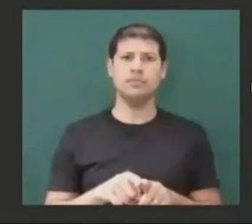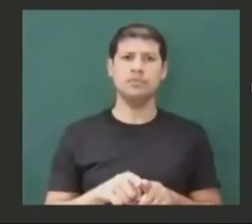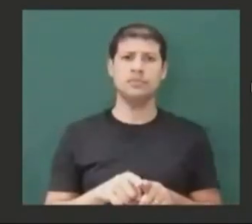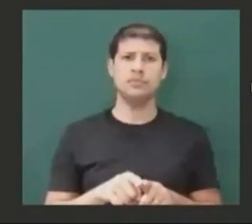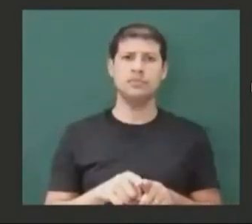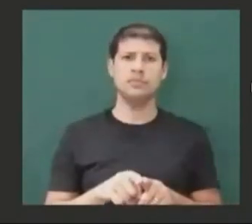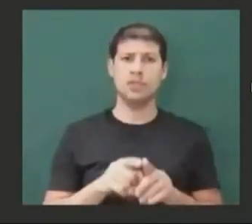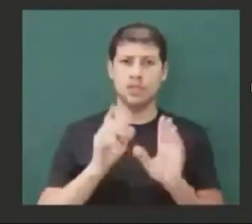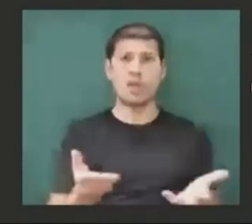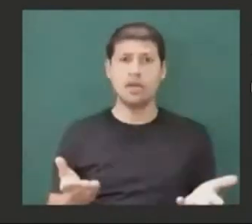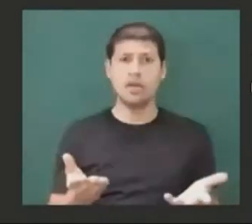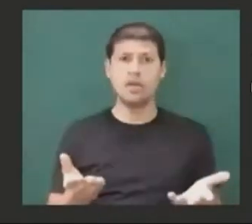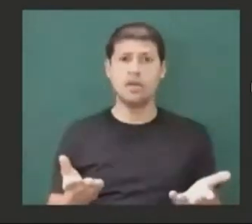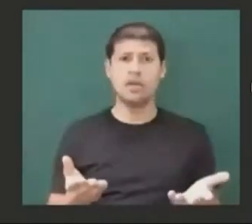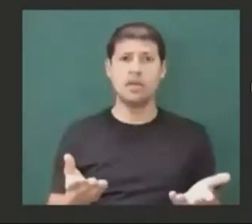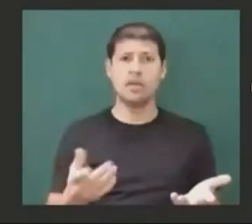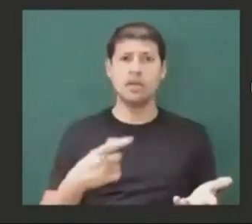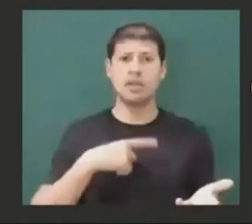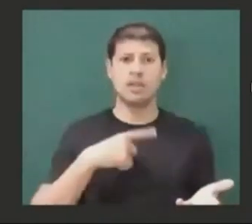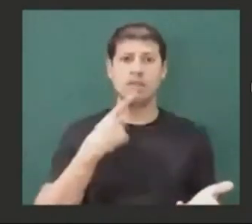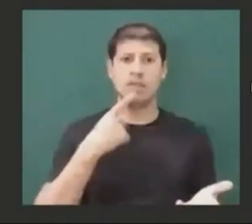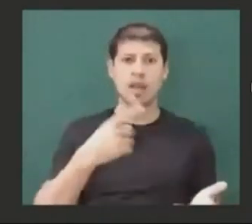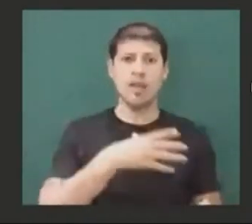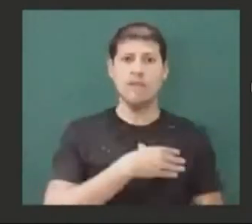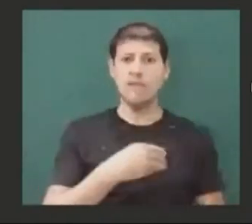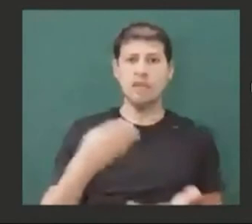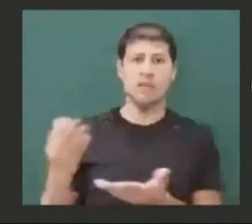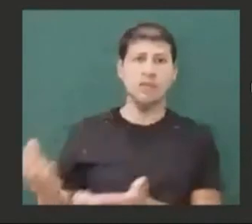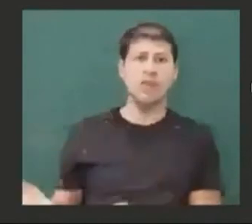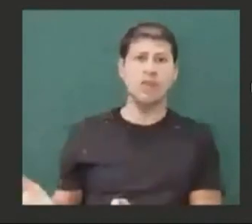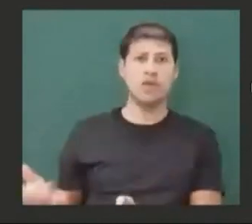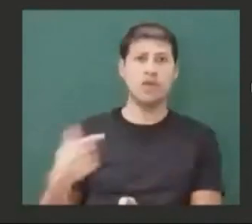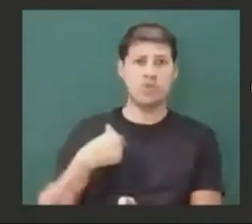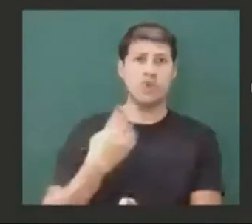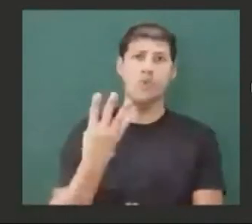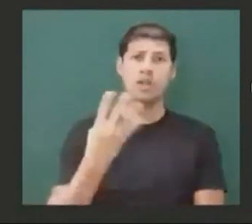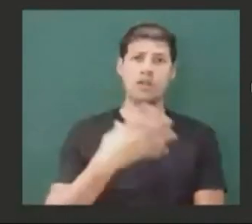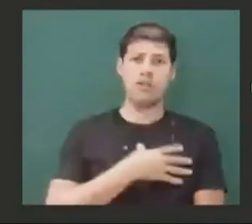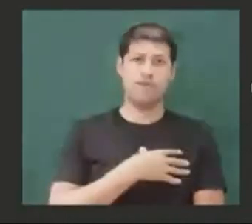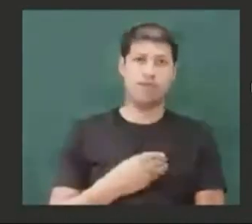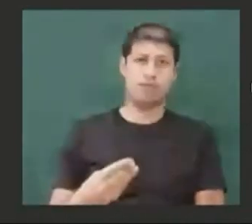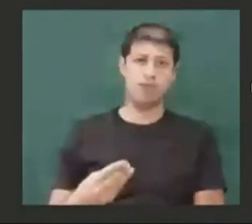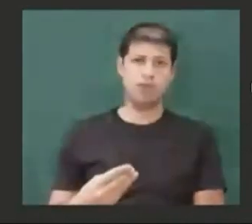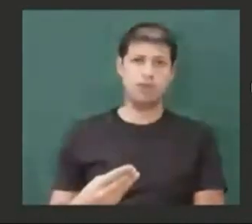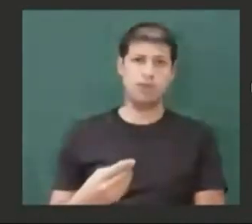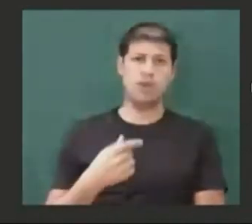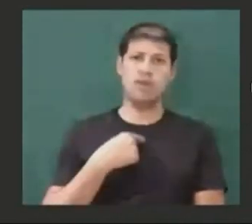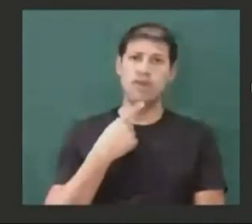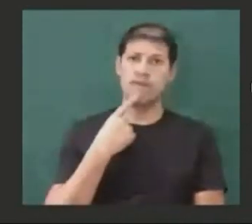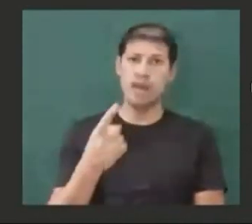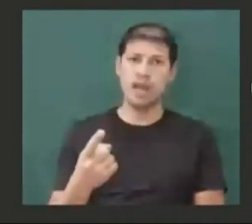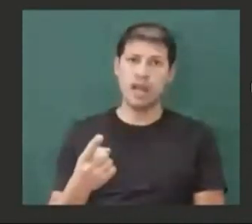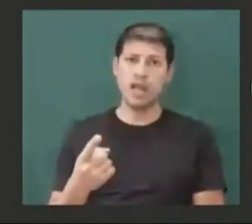estou num momento de dizer para os meus filhos, eu tenho 4 filhos, eu